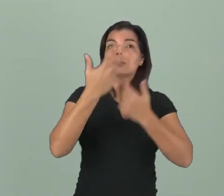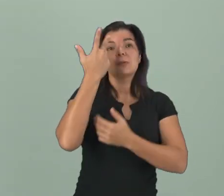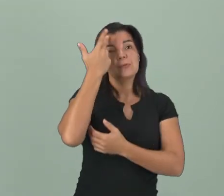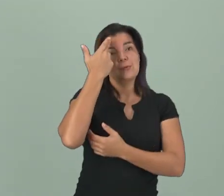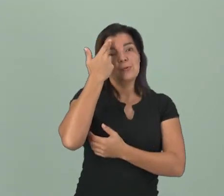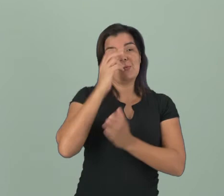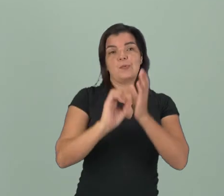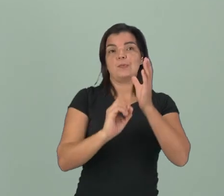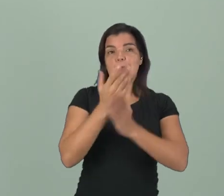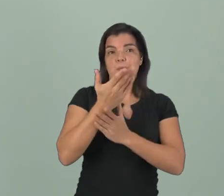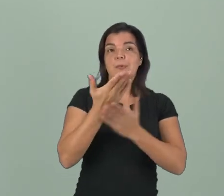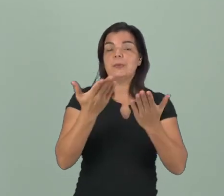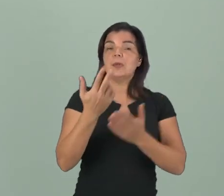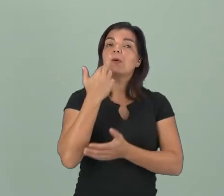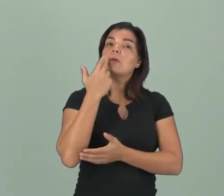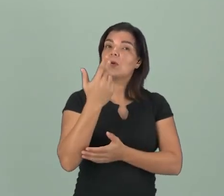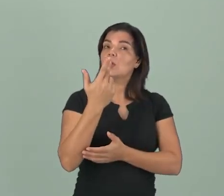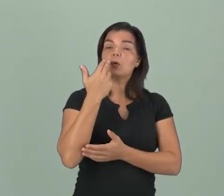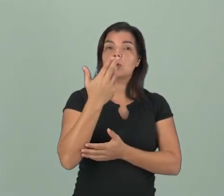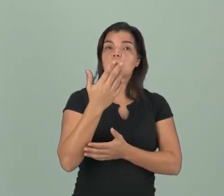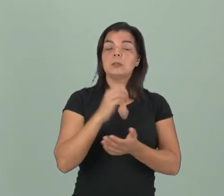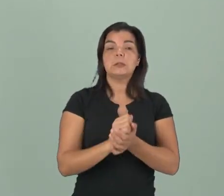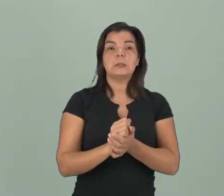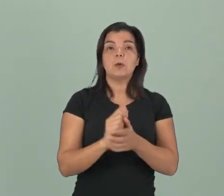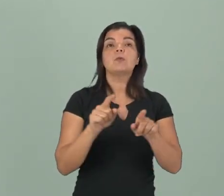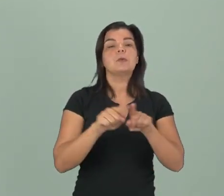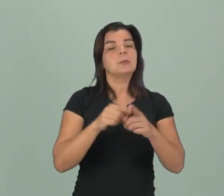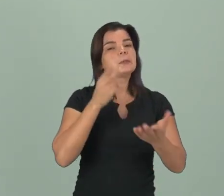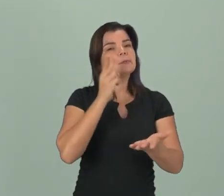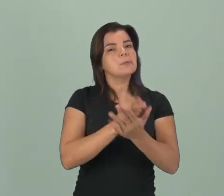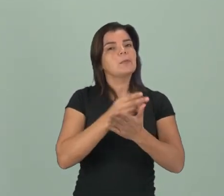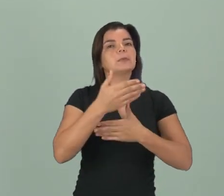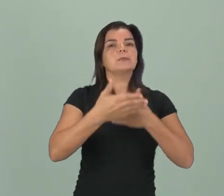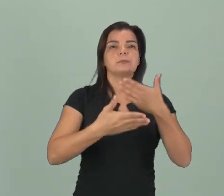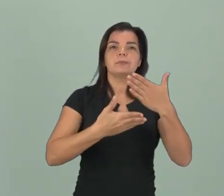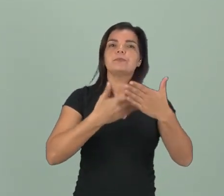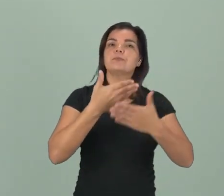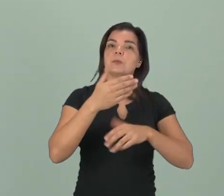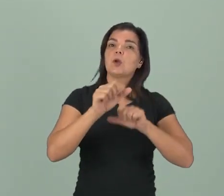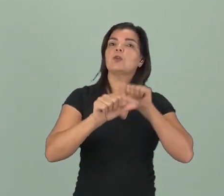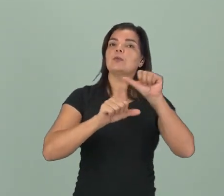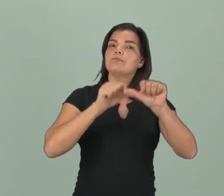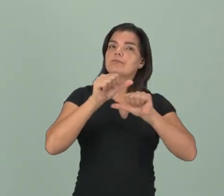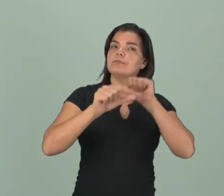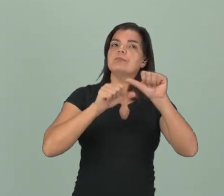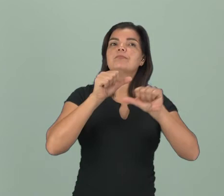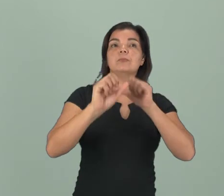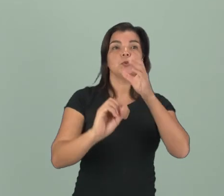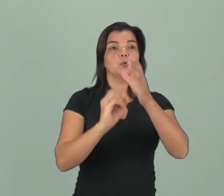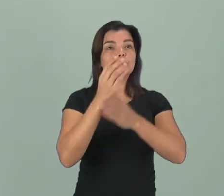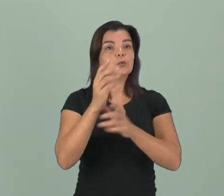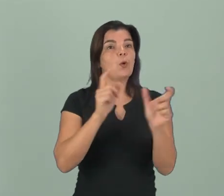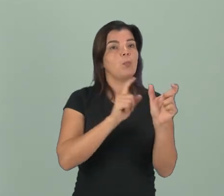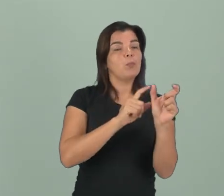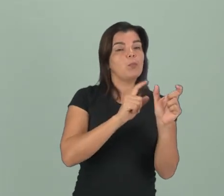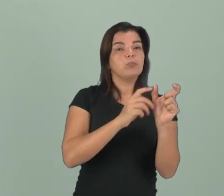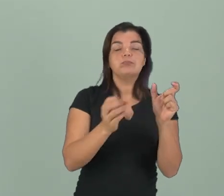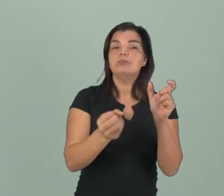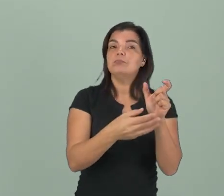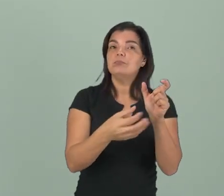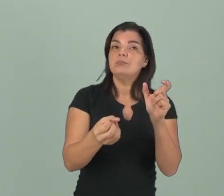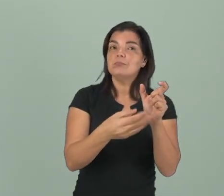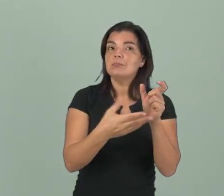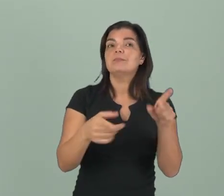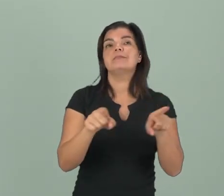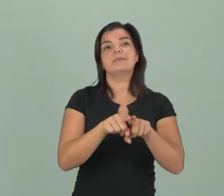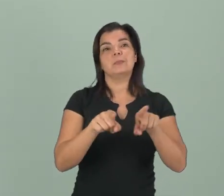que ocorre né Então as línguas elas não são línguas mortas elas estão sempre em constante evolução tá sempre surgindo novos termos novas